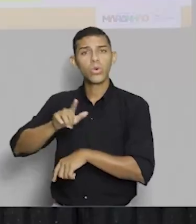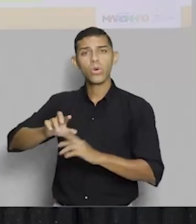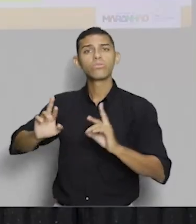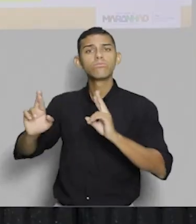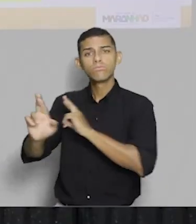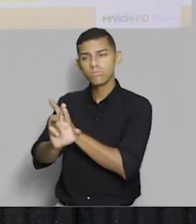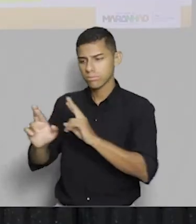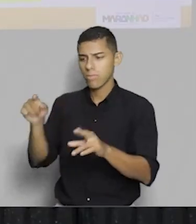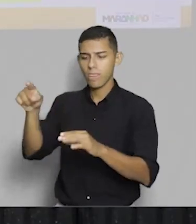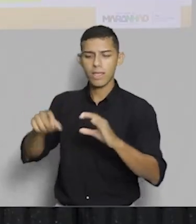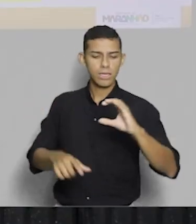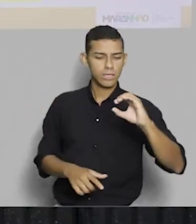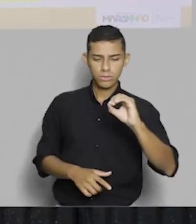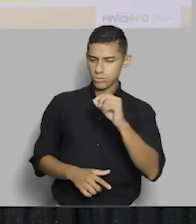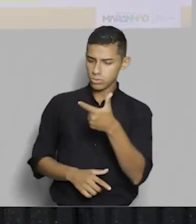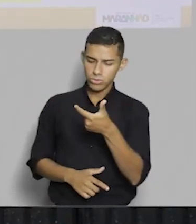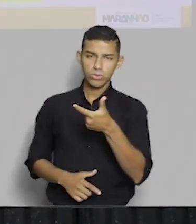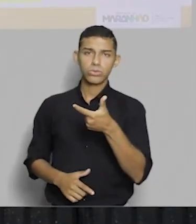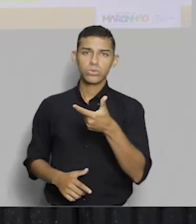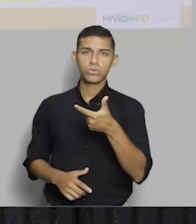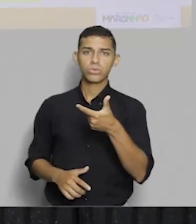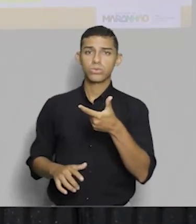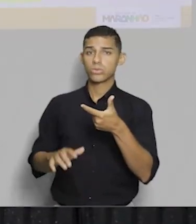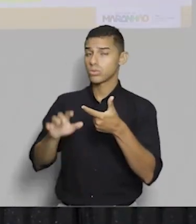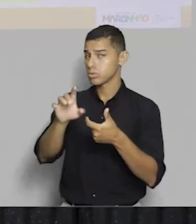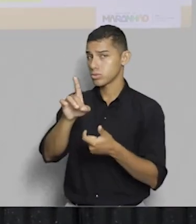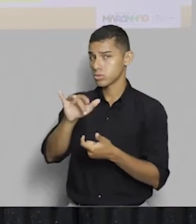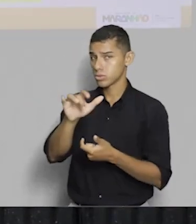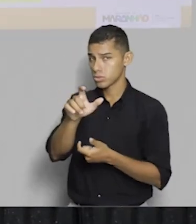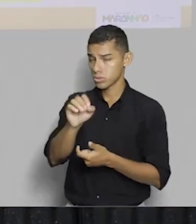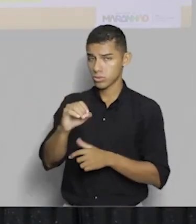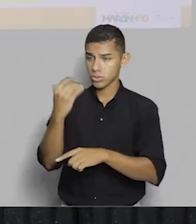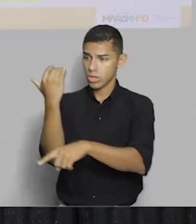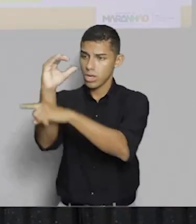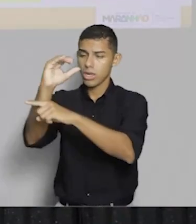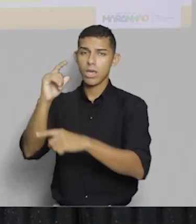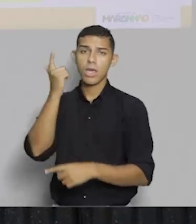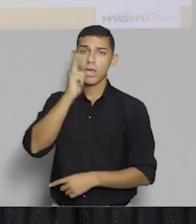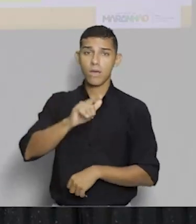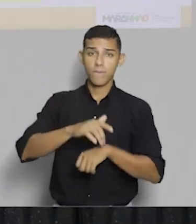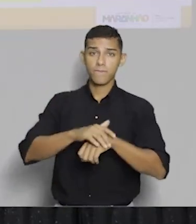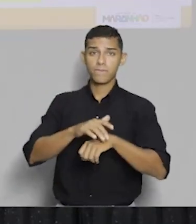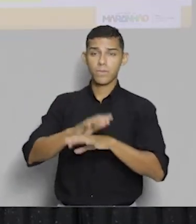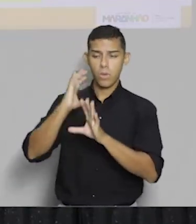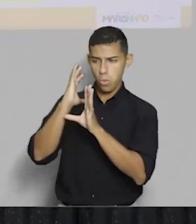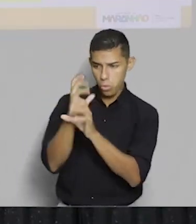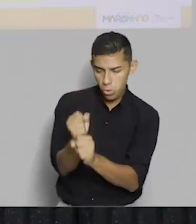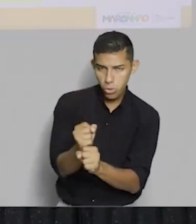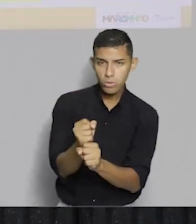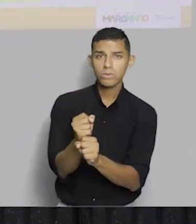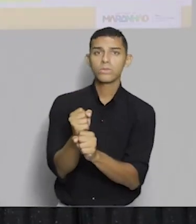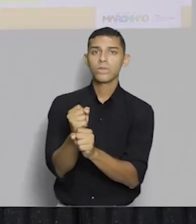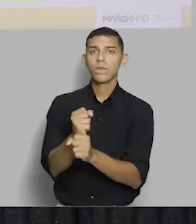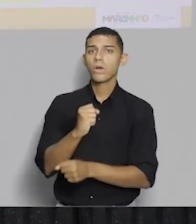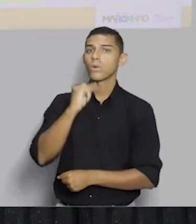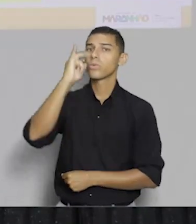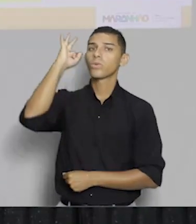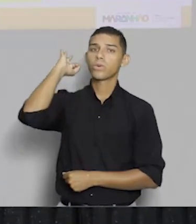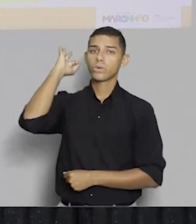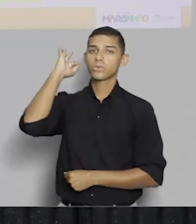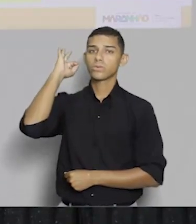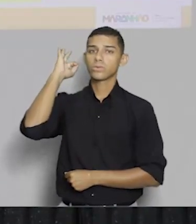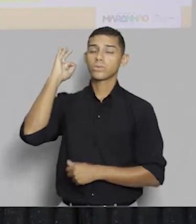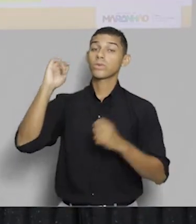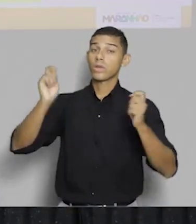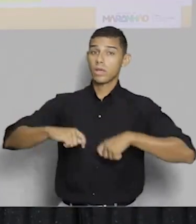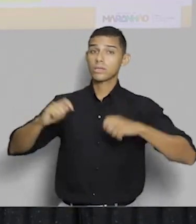ao CO2 é o dióxido de carbono Então essa questão aqui tratou da do cálculo da velocidade e